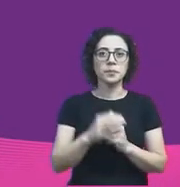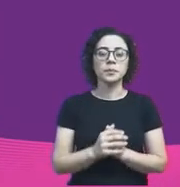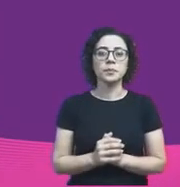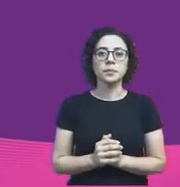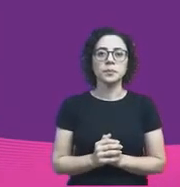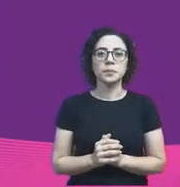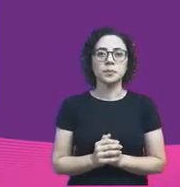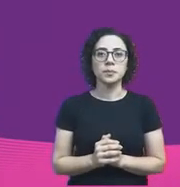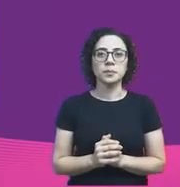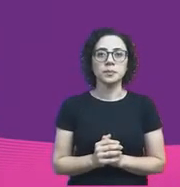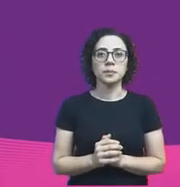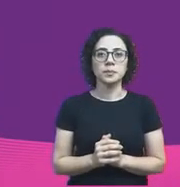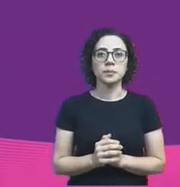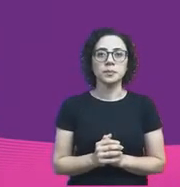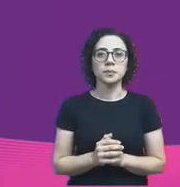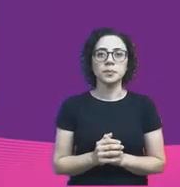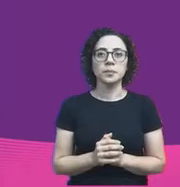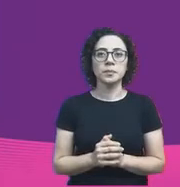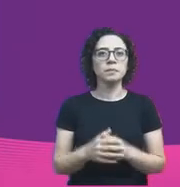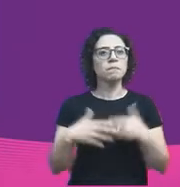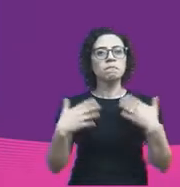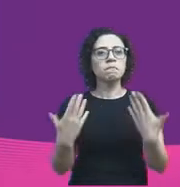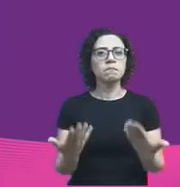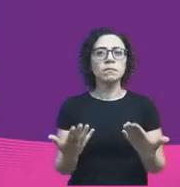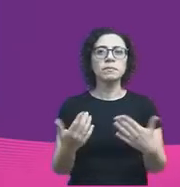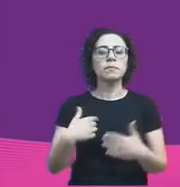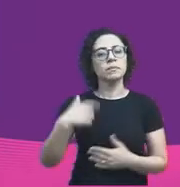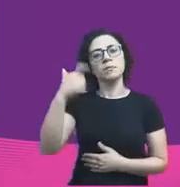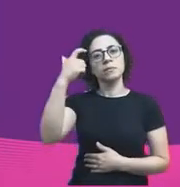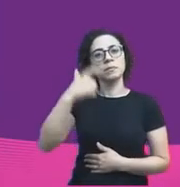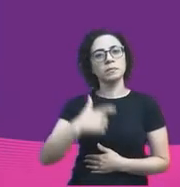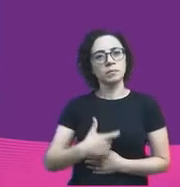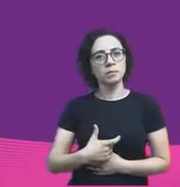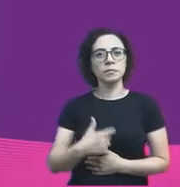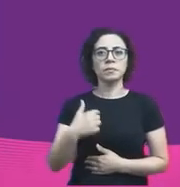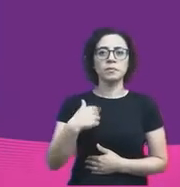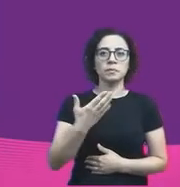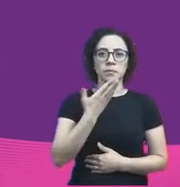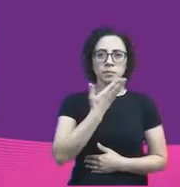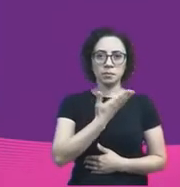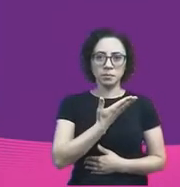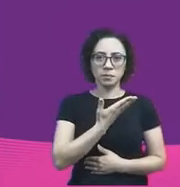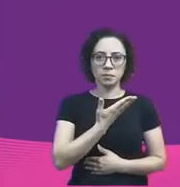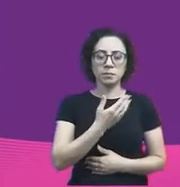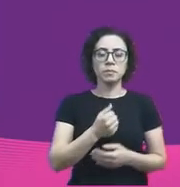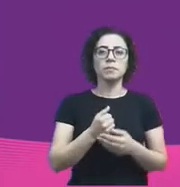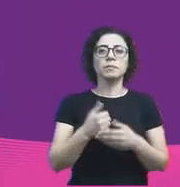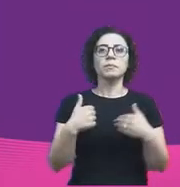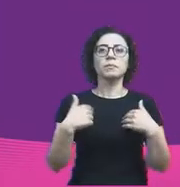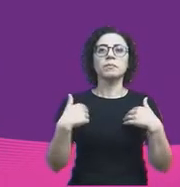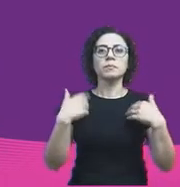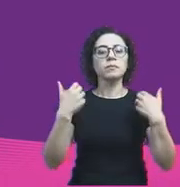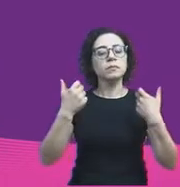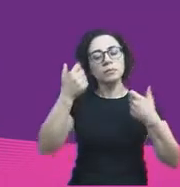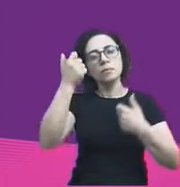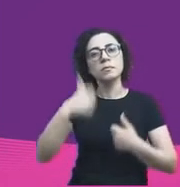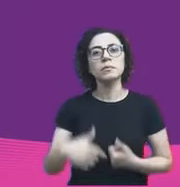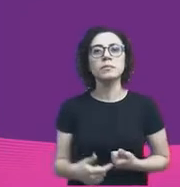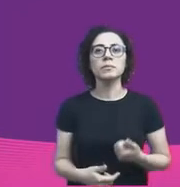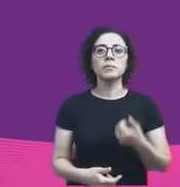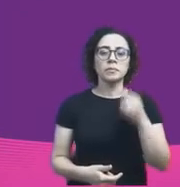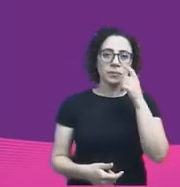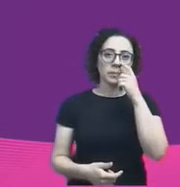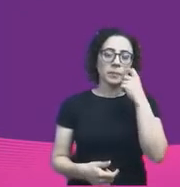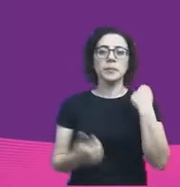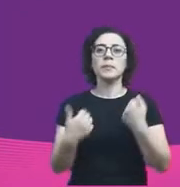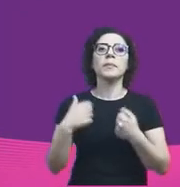Então, como você diz, eu sou médico, sou diretor técnico lá do Americas Medical City, eu sou intensivista de formação.